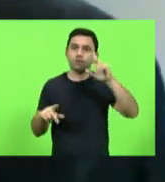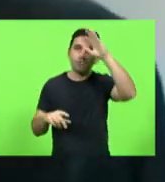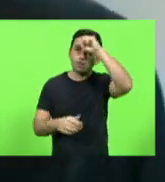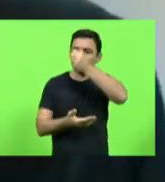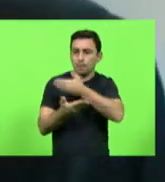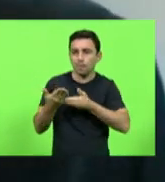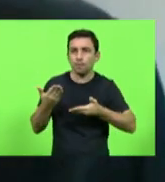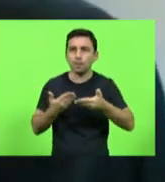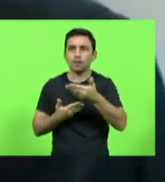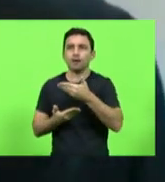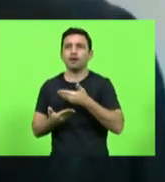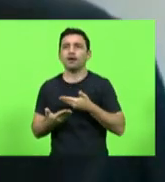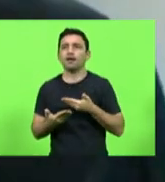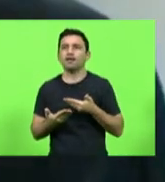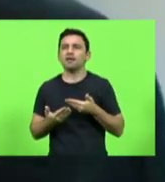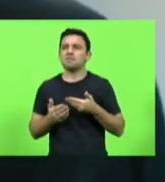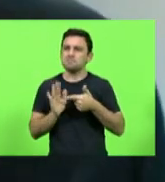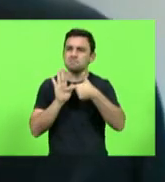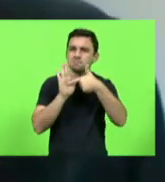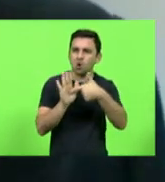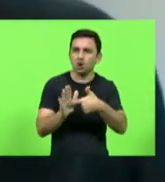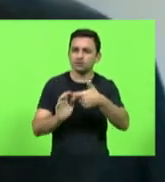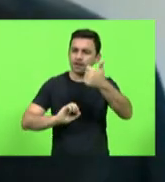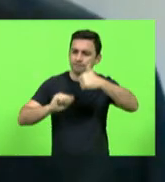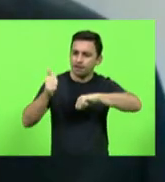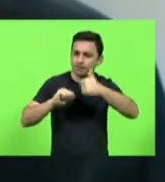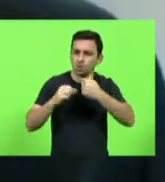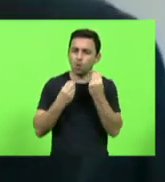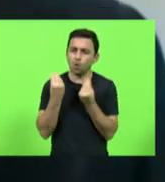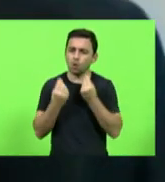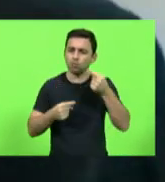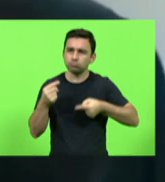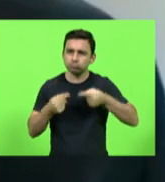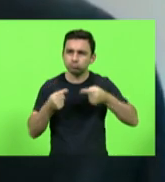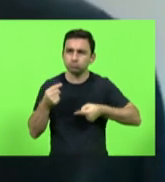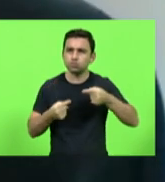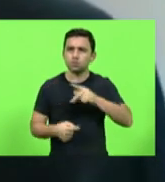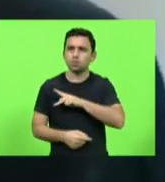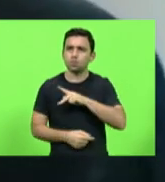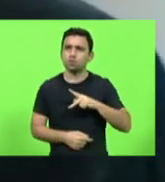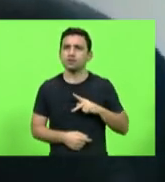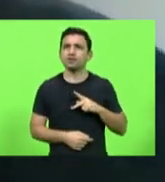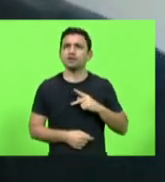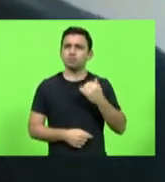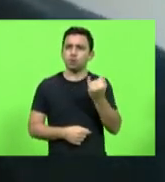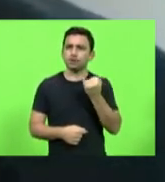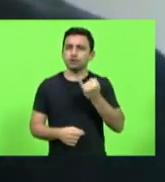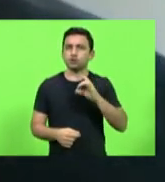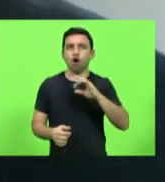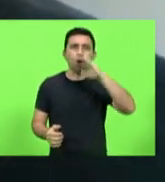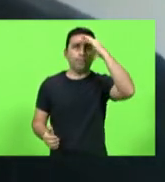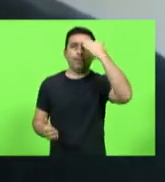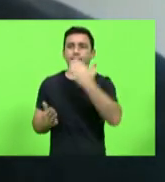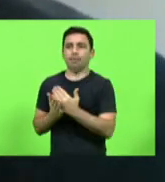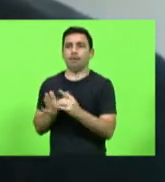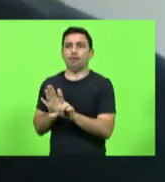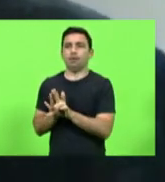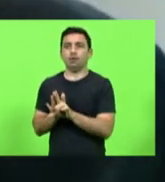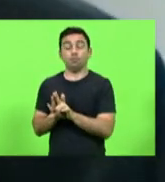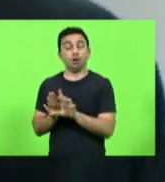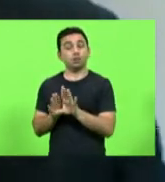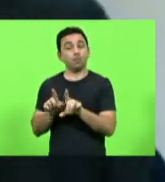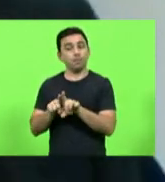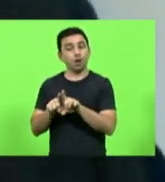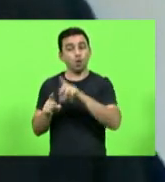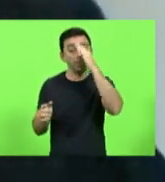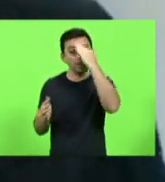do Dr. Sica, mostrando a avaliação das políticas públicas, como é importante não apenas cumprir lei, mas executar o que a lei deseja,